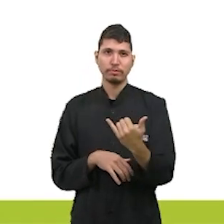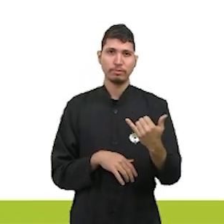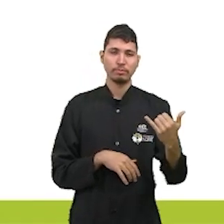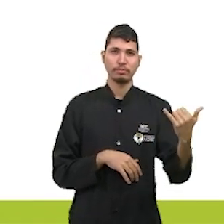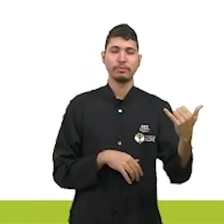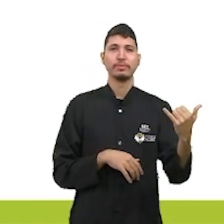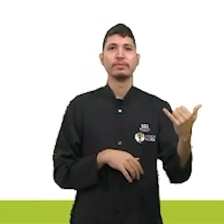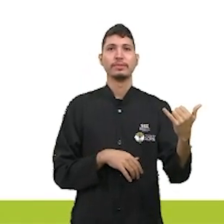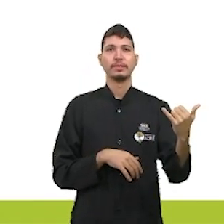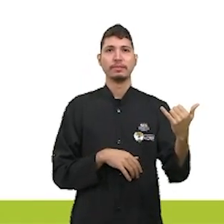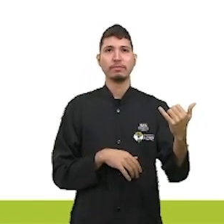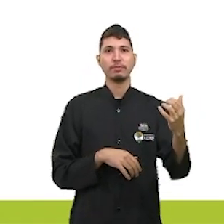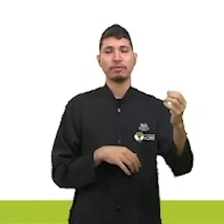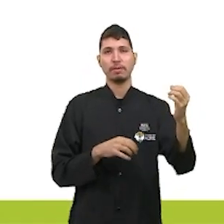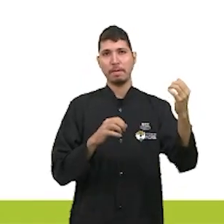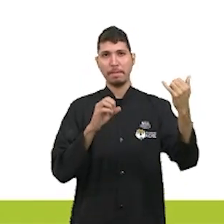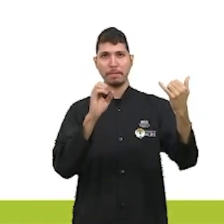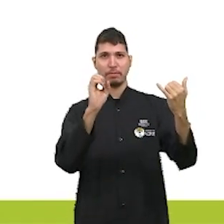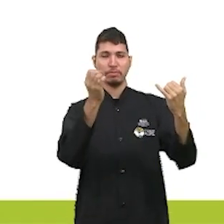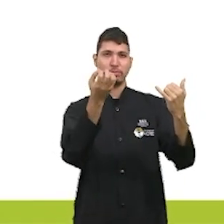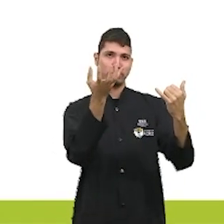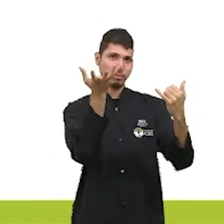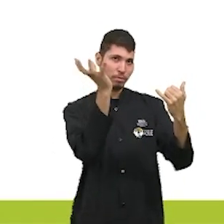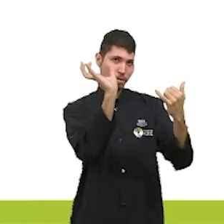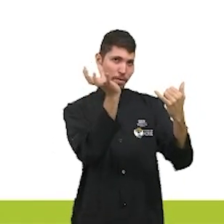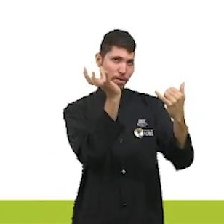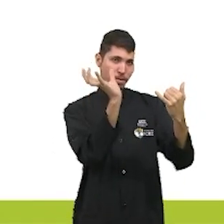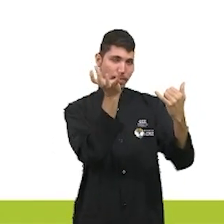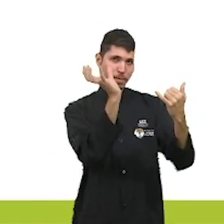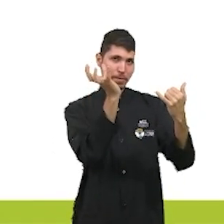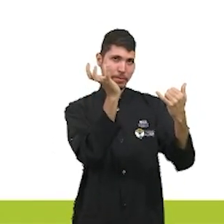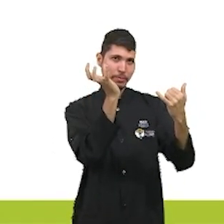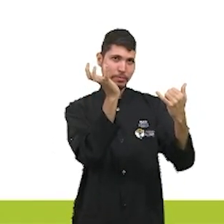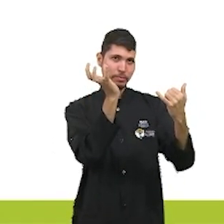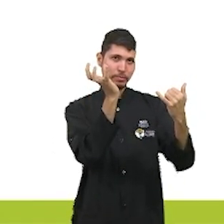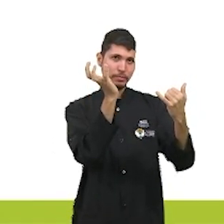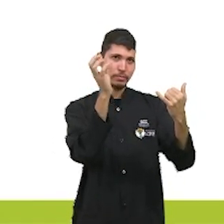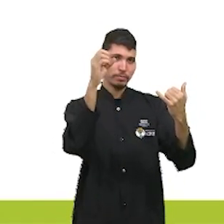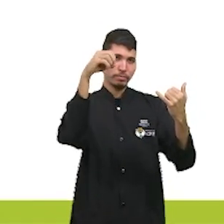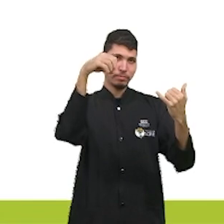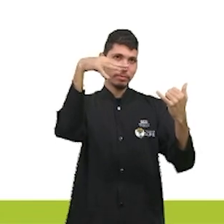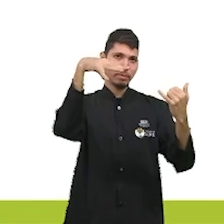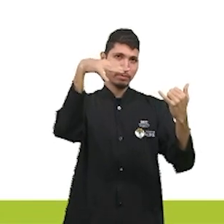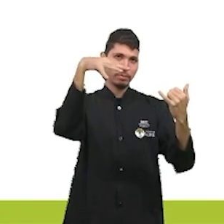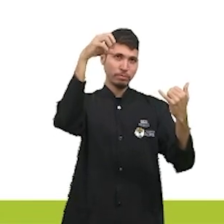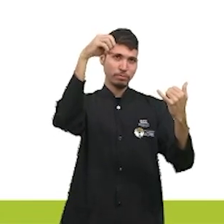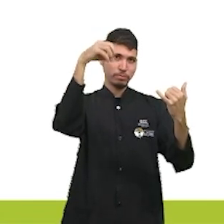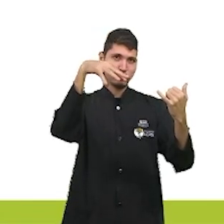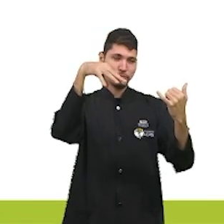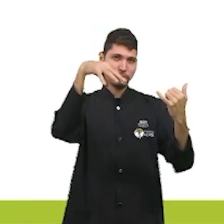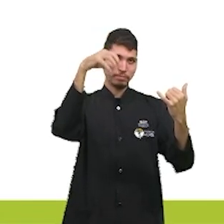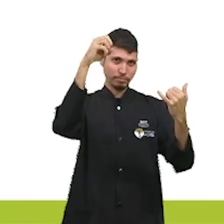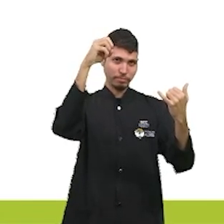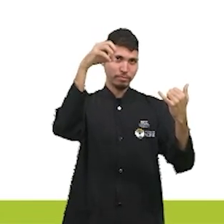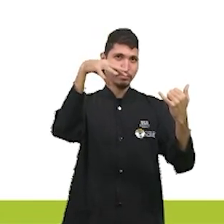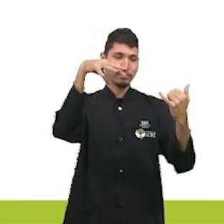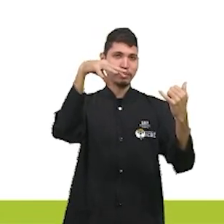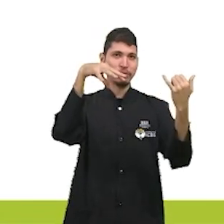a lâmpada, né? E aí a gente temos aí um circuito, tá,